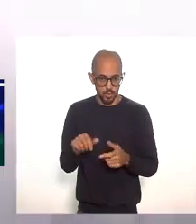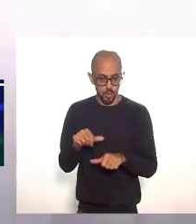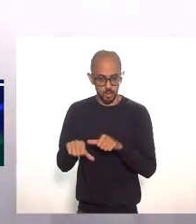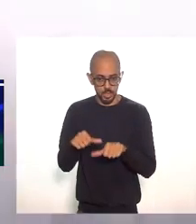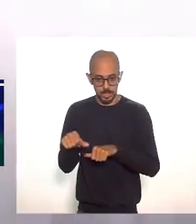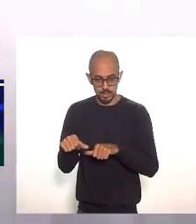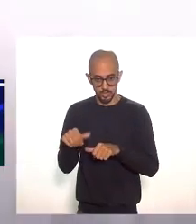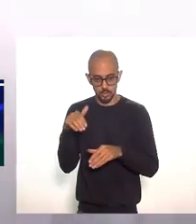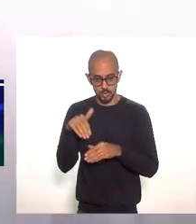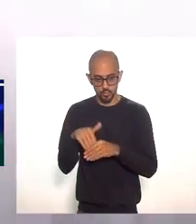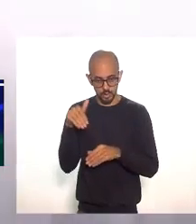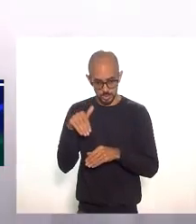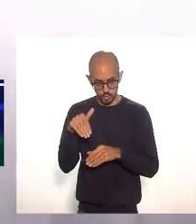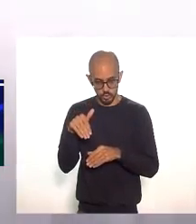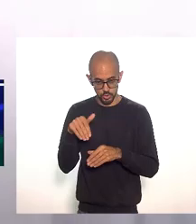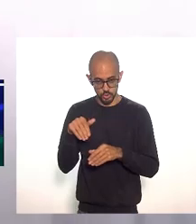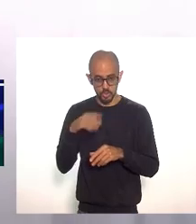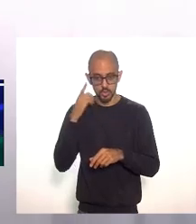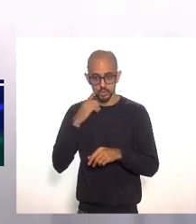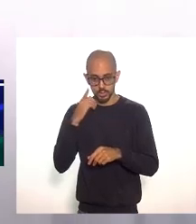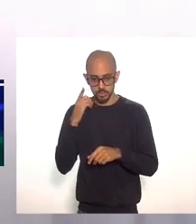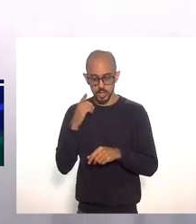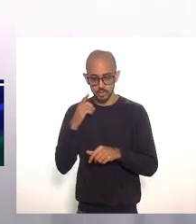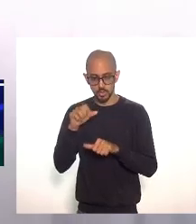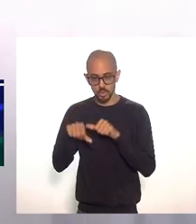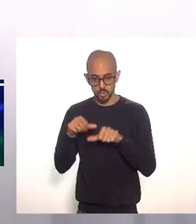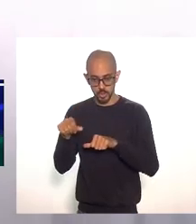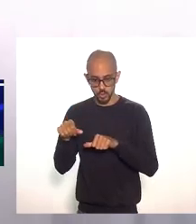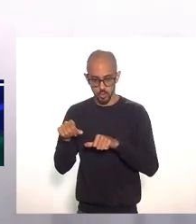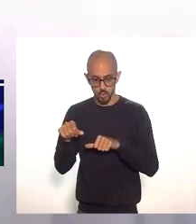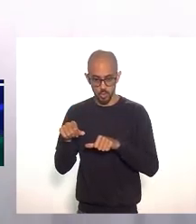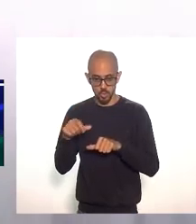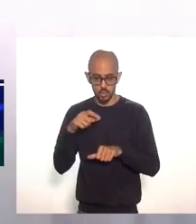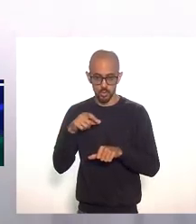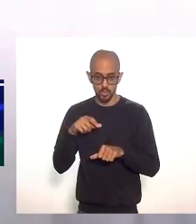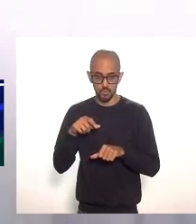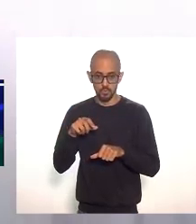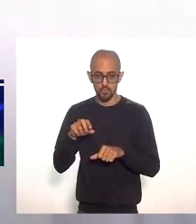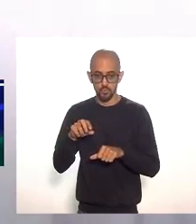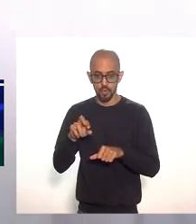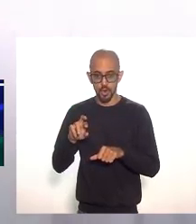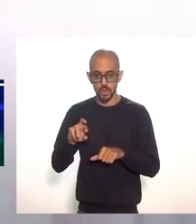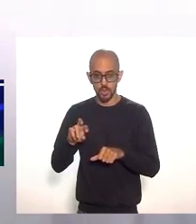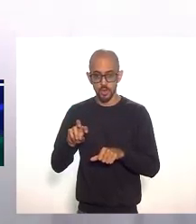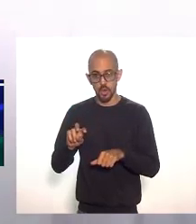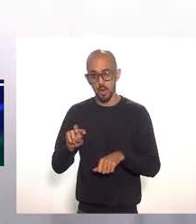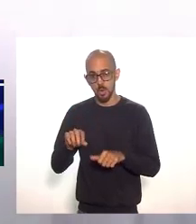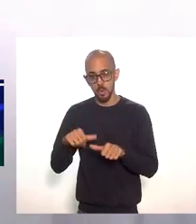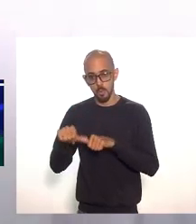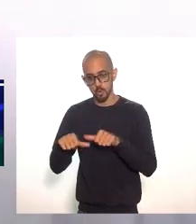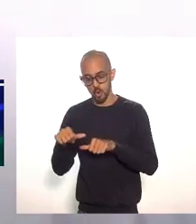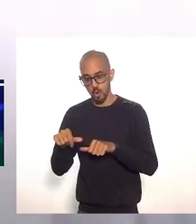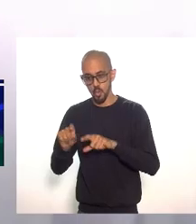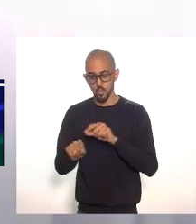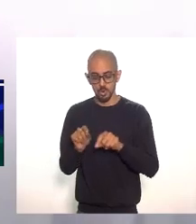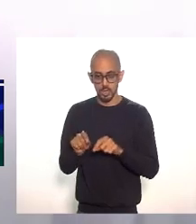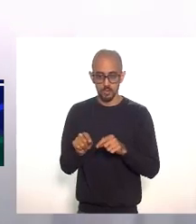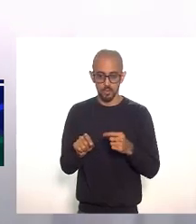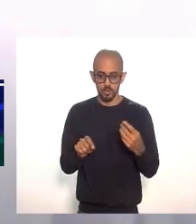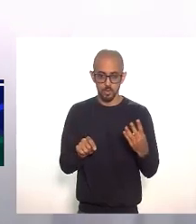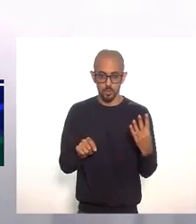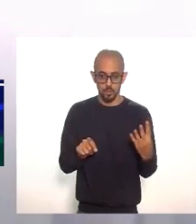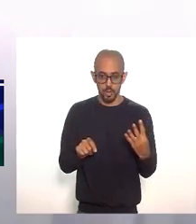votações, os deputados que mudaram seus votos, foi ao inverso. Foram quatro, quanto,